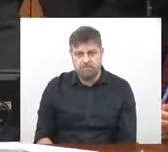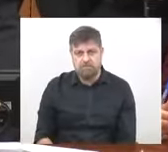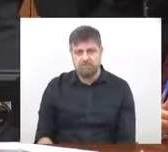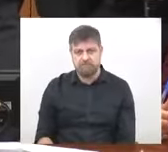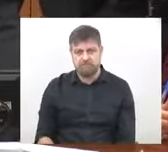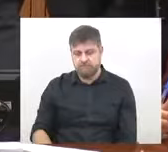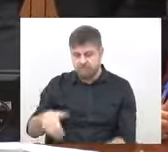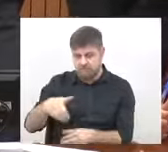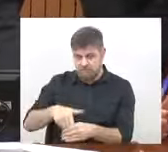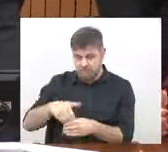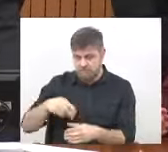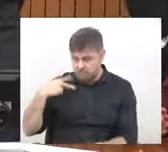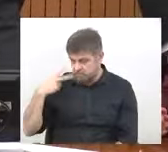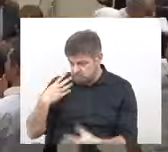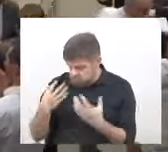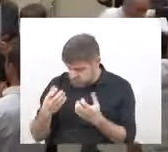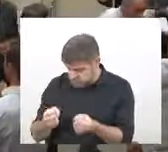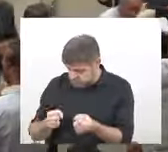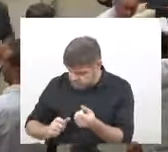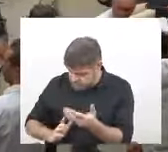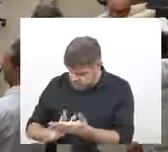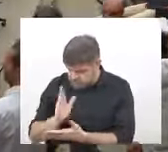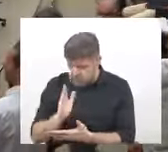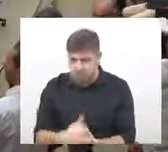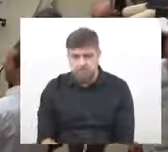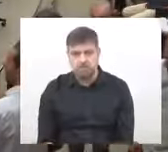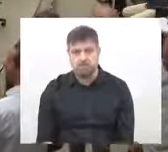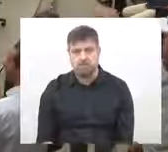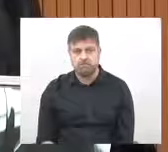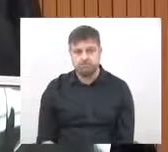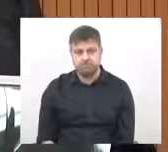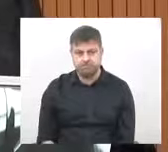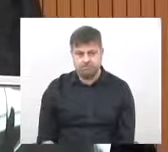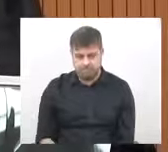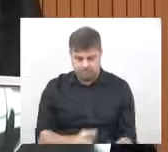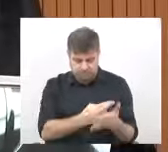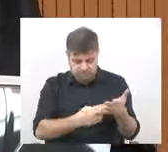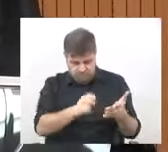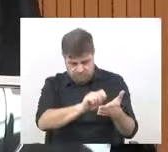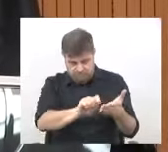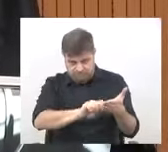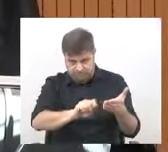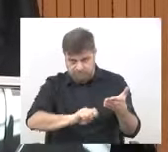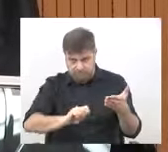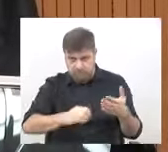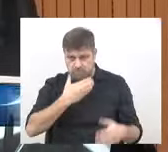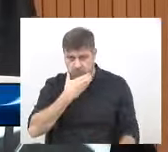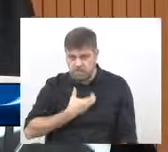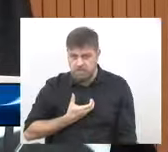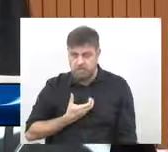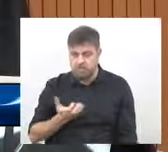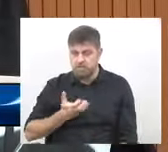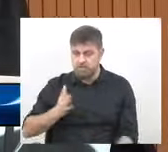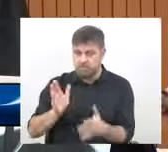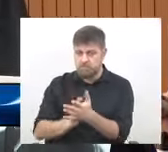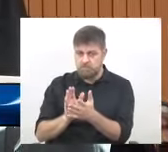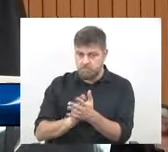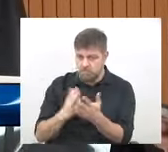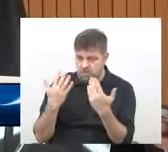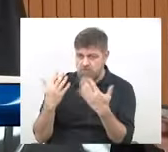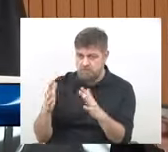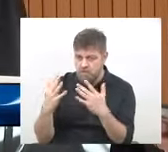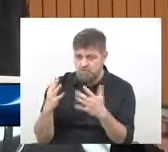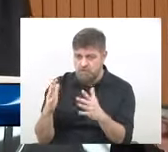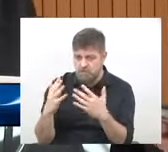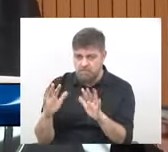em votação, vereadores favoráveis permaneçam como estão. Aprovado. 2870, do senhor Carmo Luiz, requerendo votos de aplauso para a